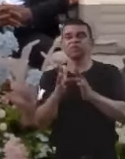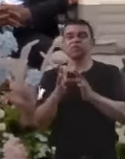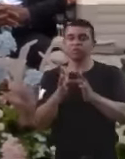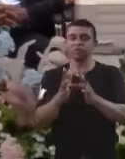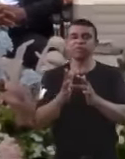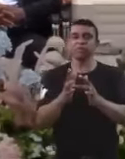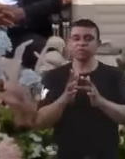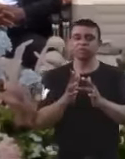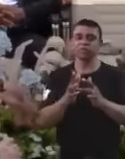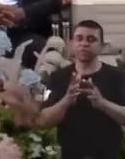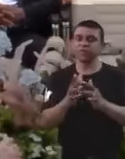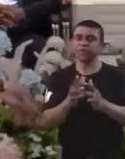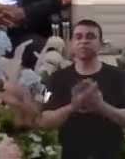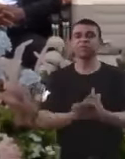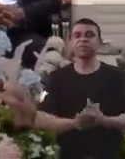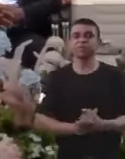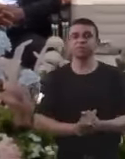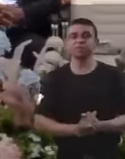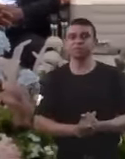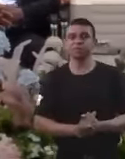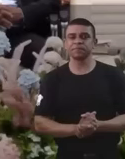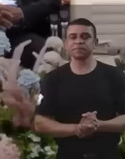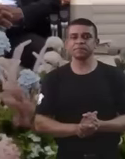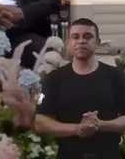Ainda no contexto de perseguição,